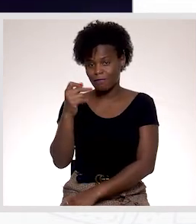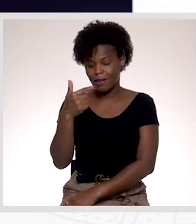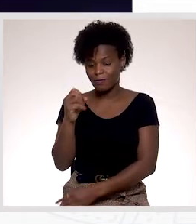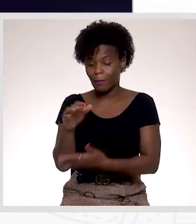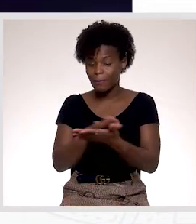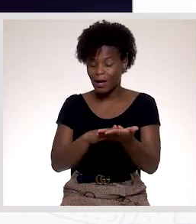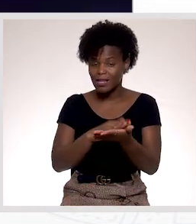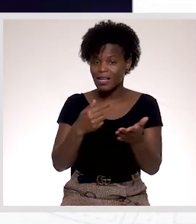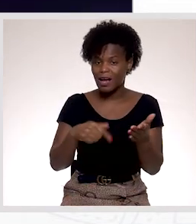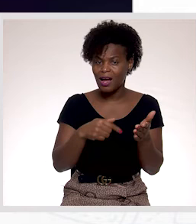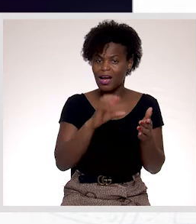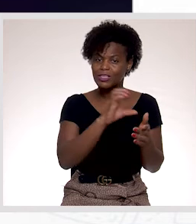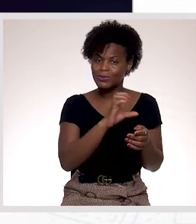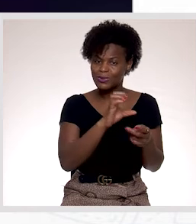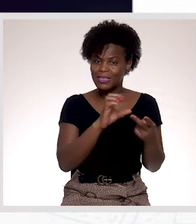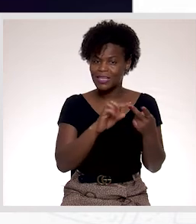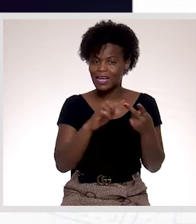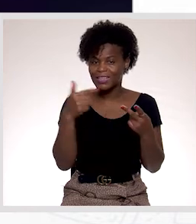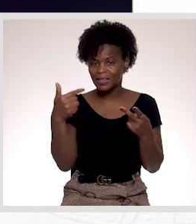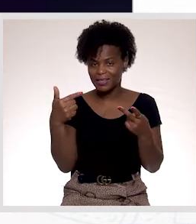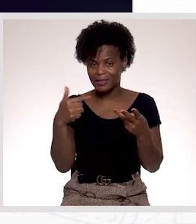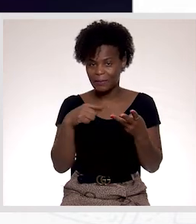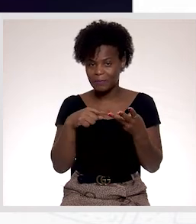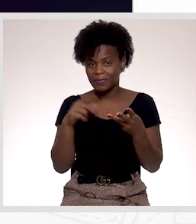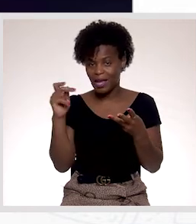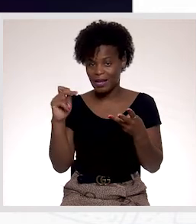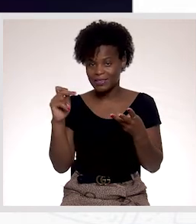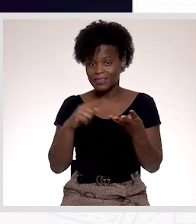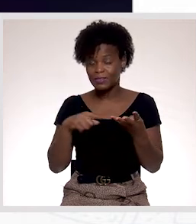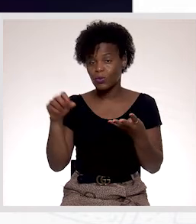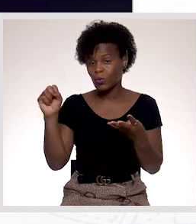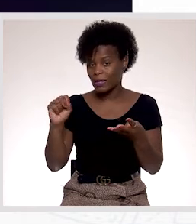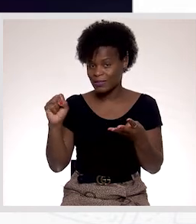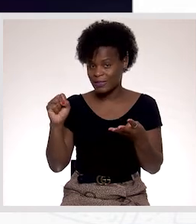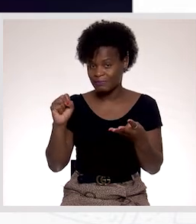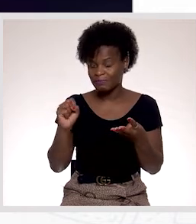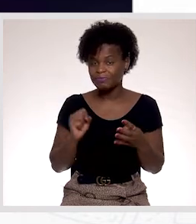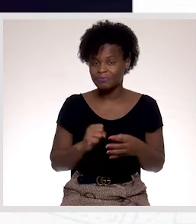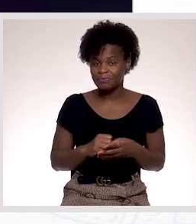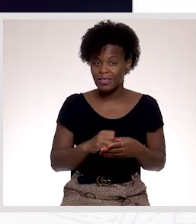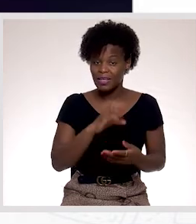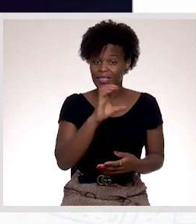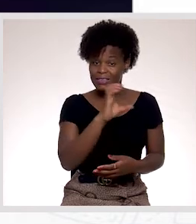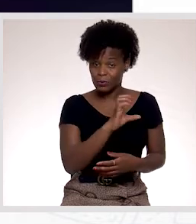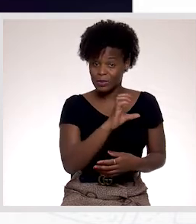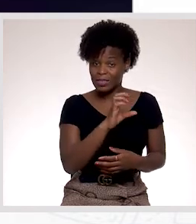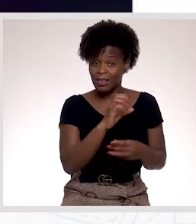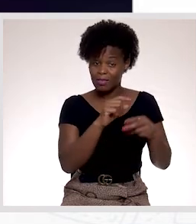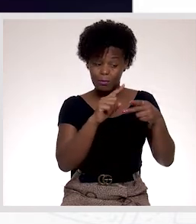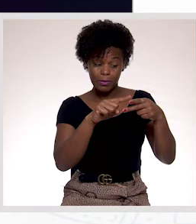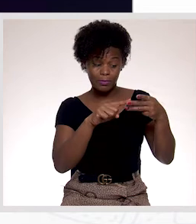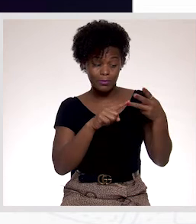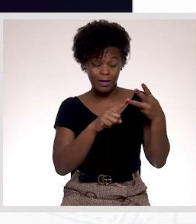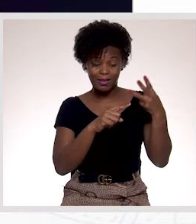bases de nitrogênio incluem citosina, timina, adenina e guanina. Citosina forma